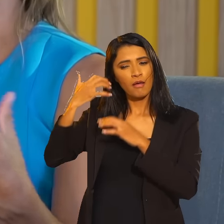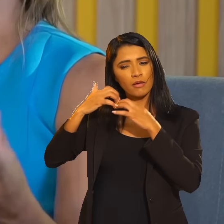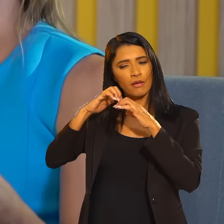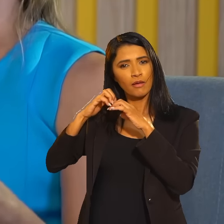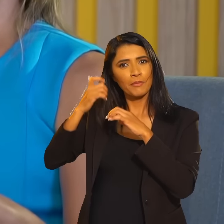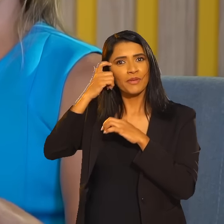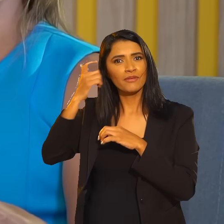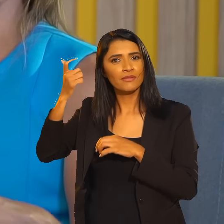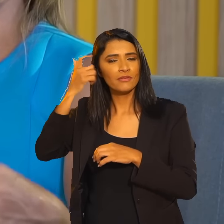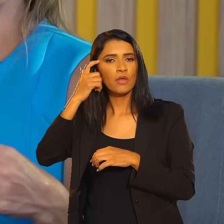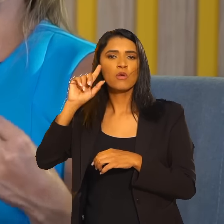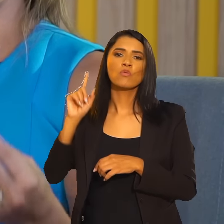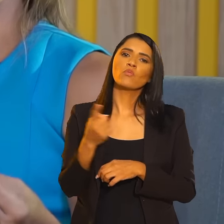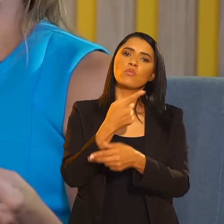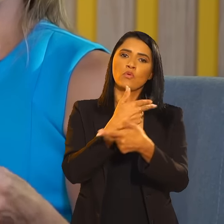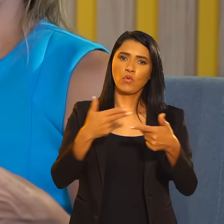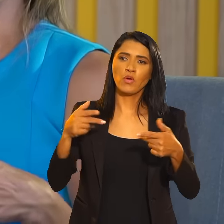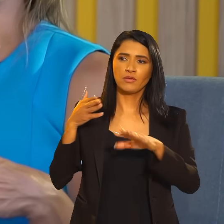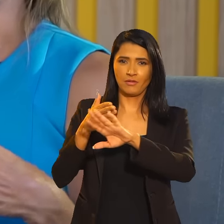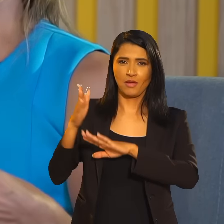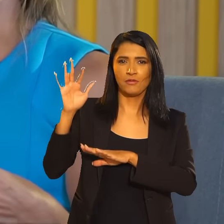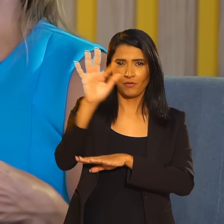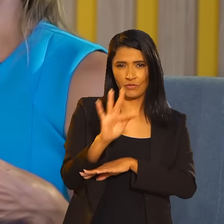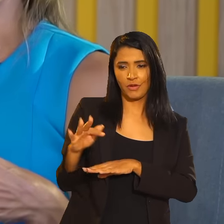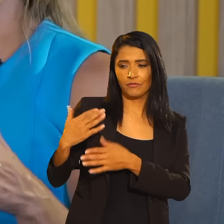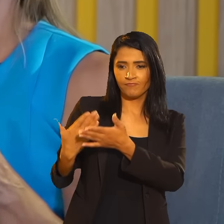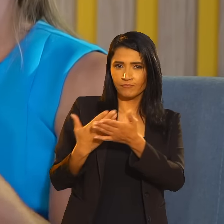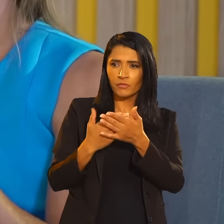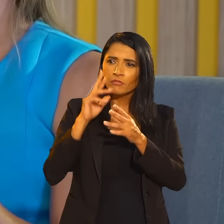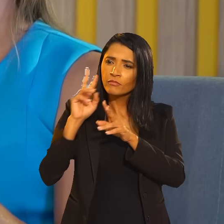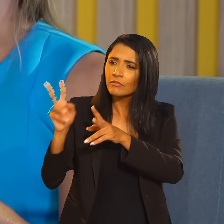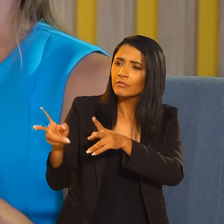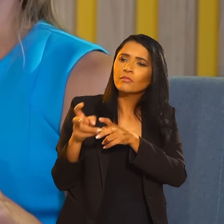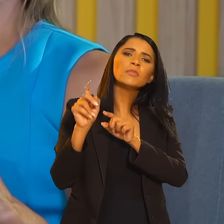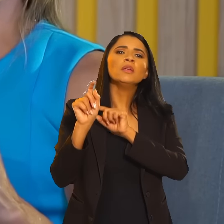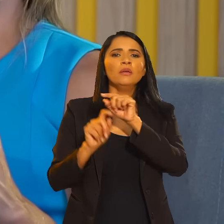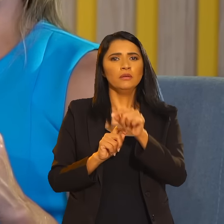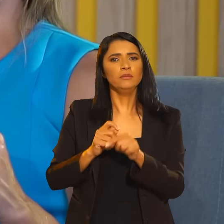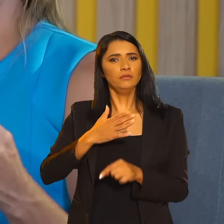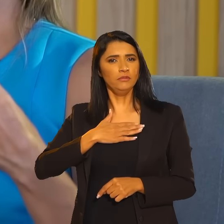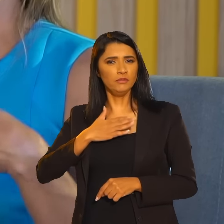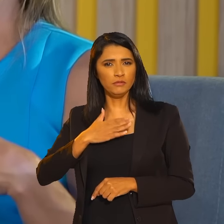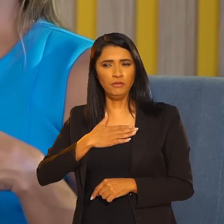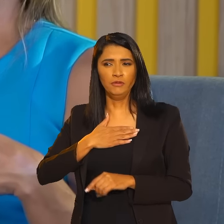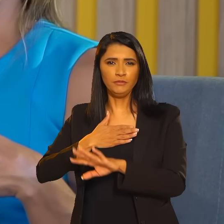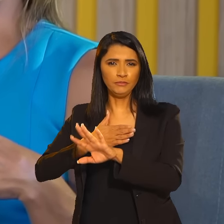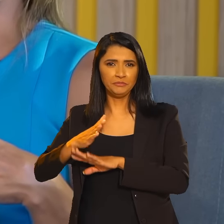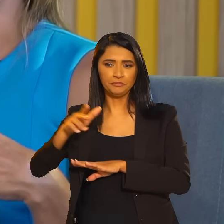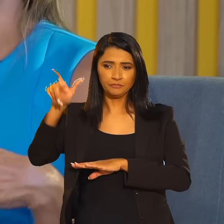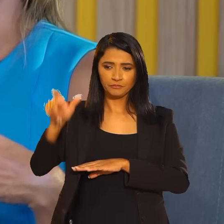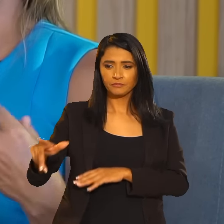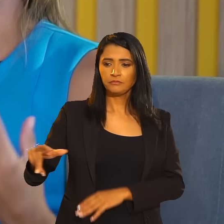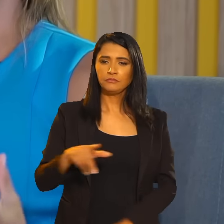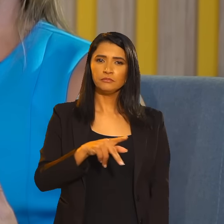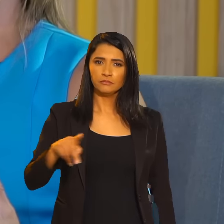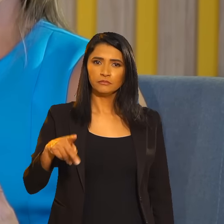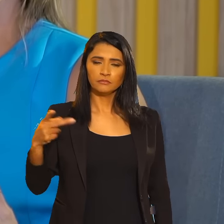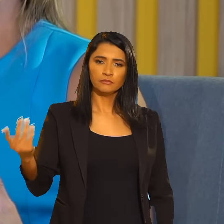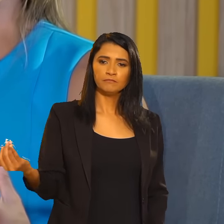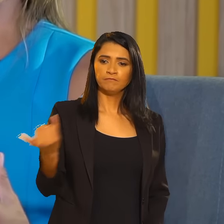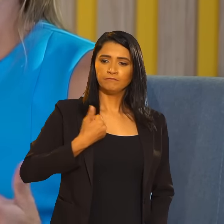meditar e pensar. Uma coisa que eu percebi na faculdade, né? Principalmente na faculdade, é que para mim, quando eu tinha um